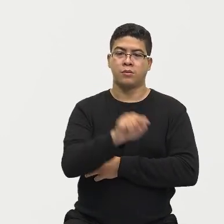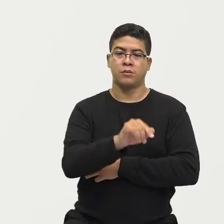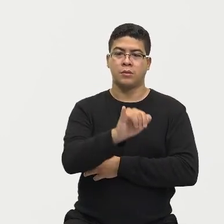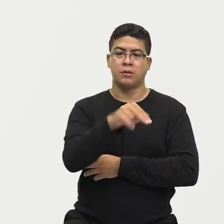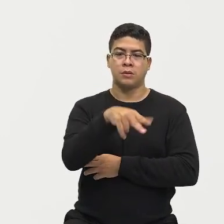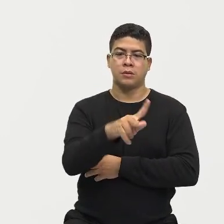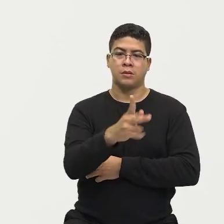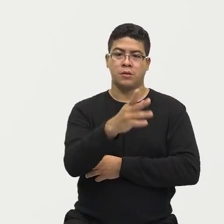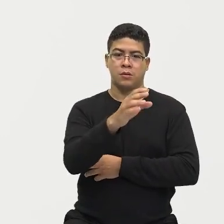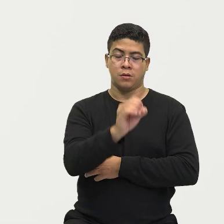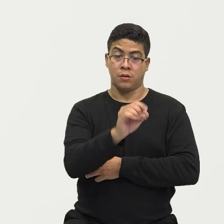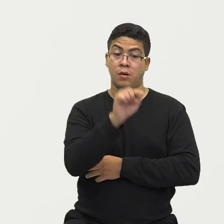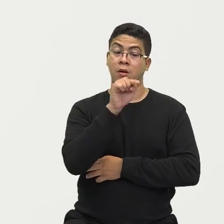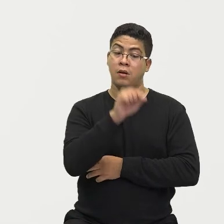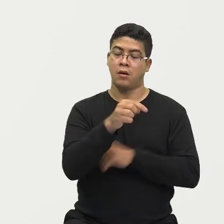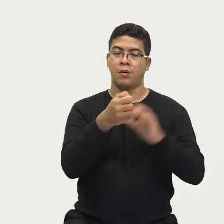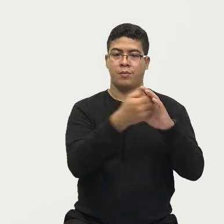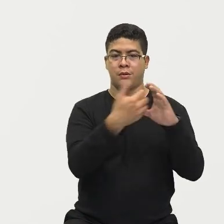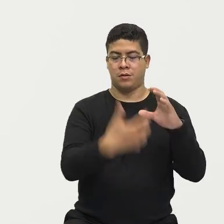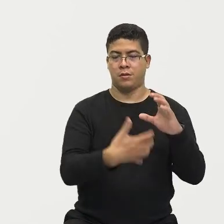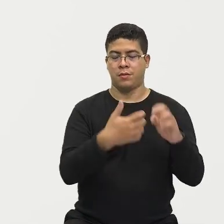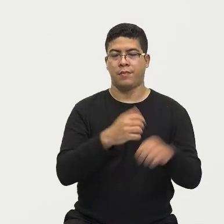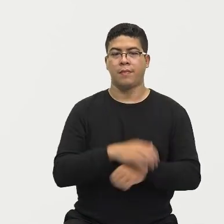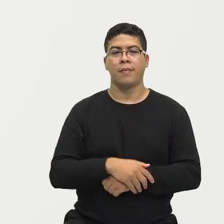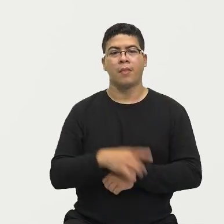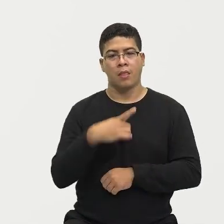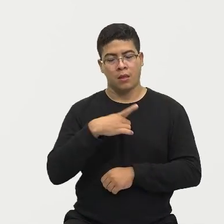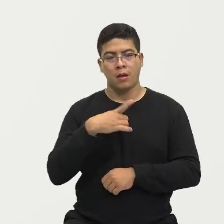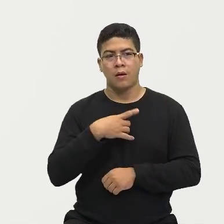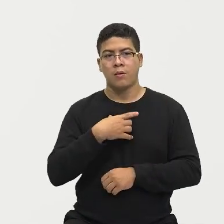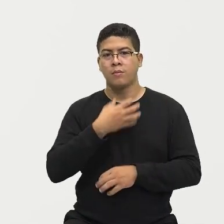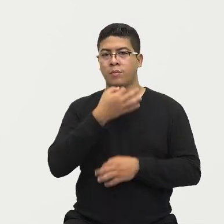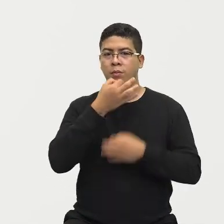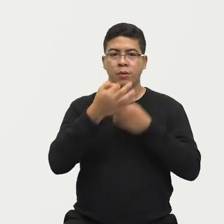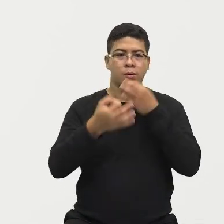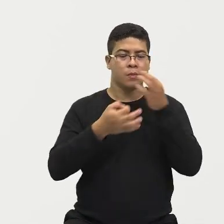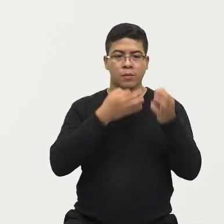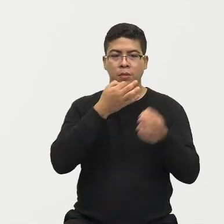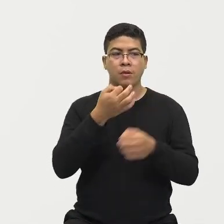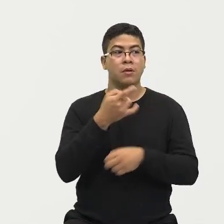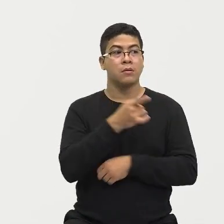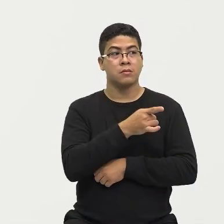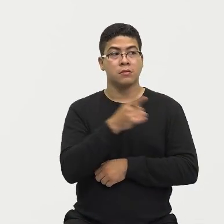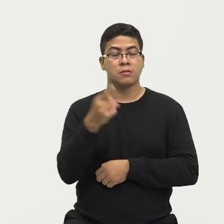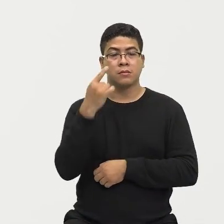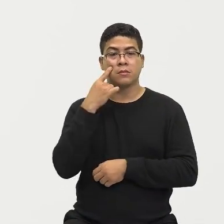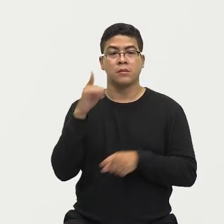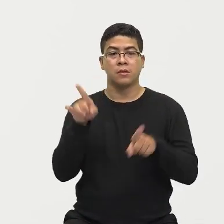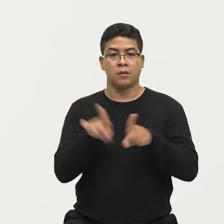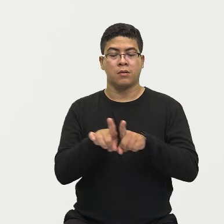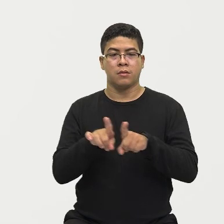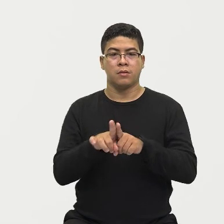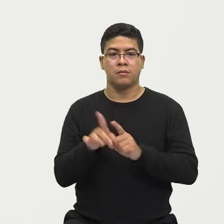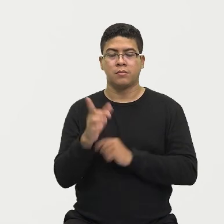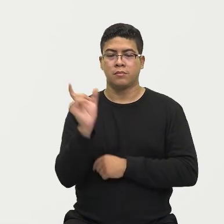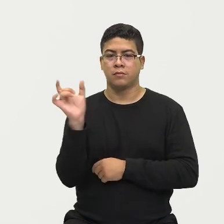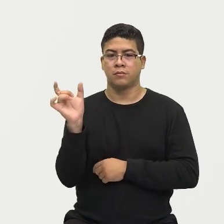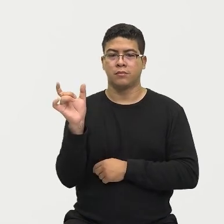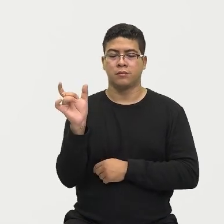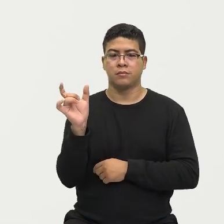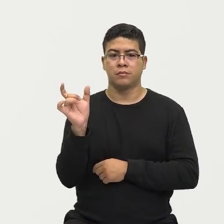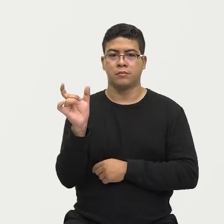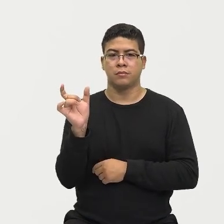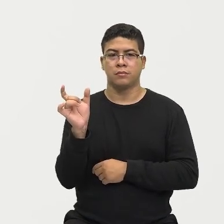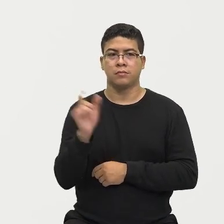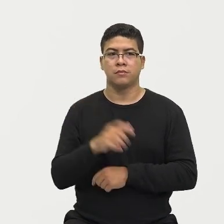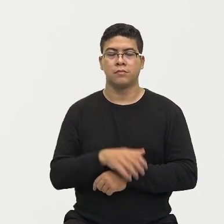adjetivo, um adjetivo derivado. Temos também as locuções, que você vai fazer o seguinte, nas suas